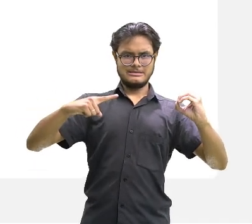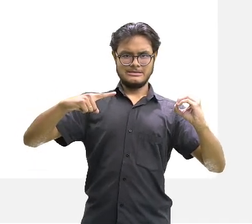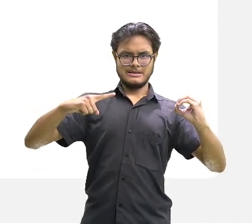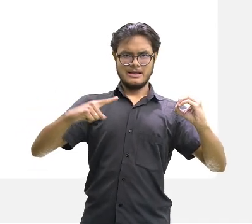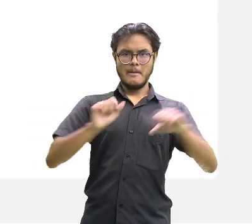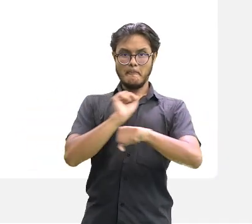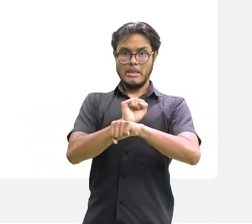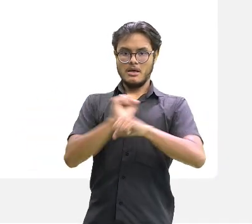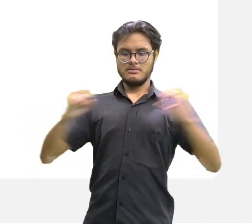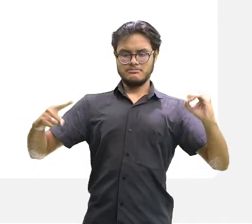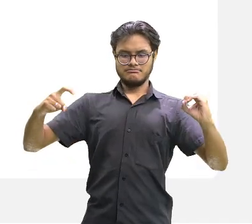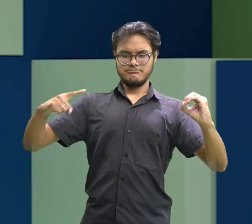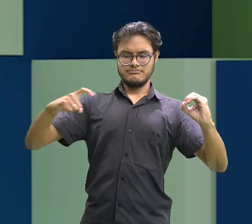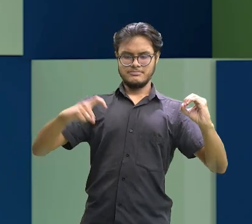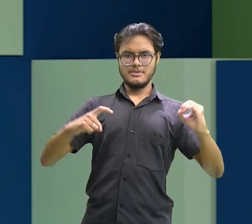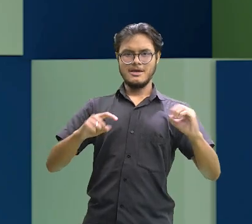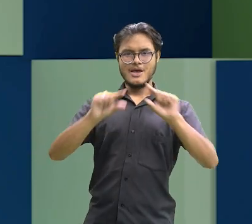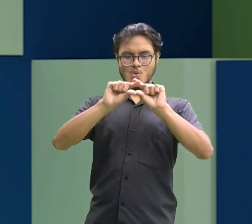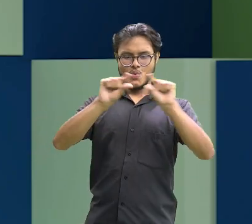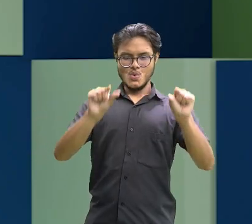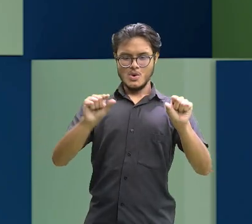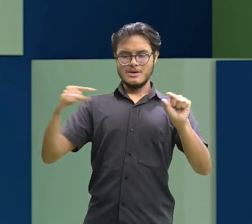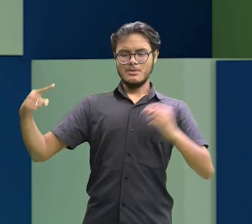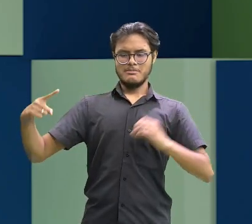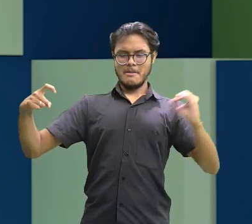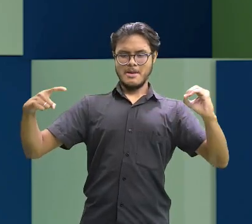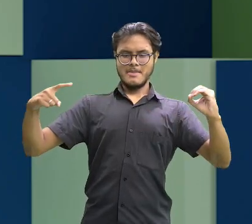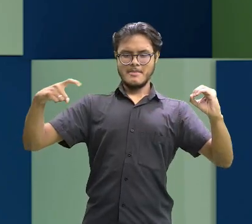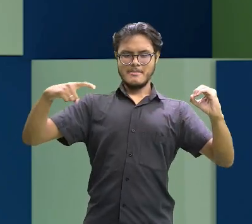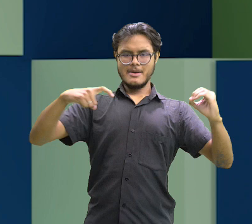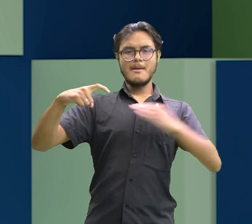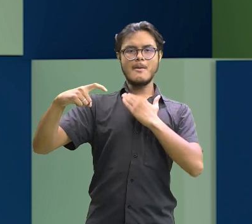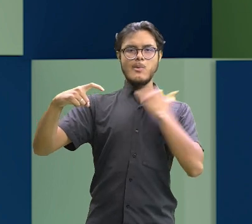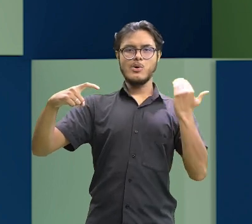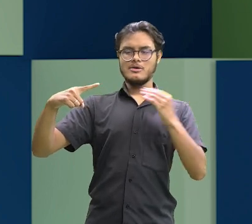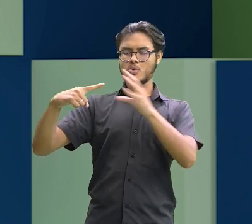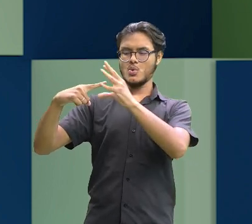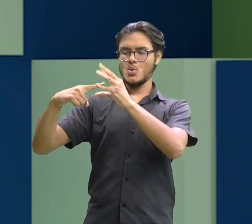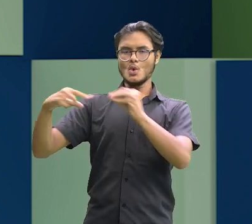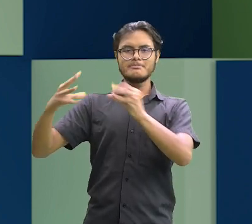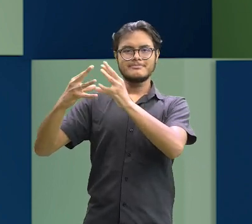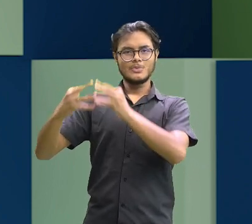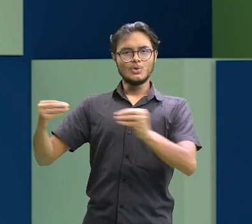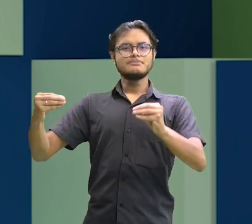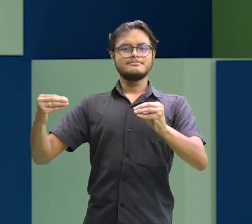o ovócito secundário, e apresentando uma eficácia contra a gravidez de